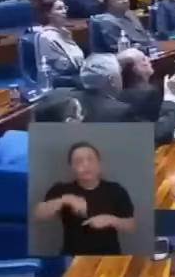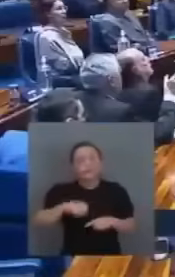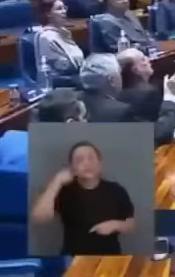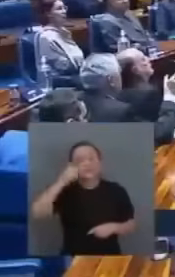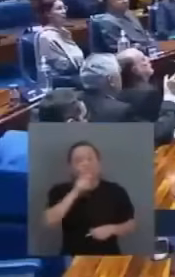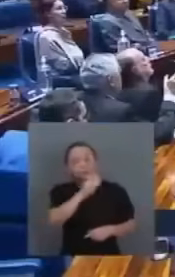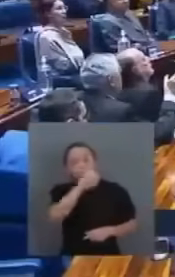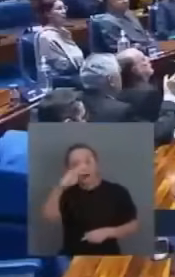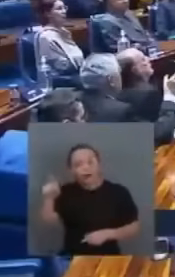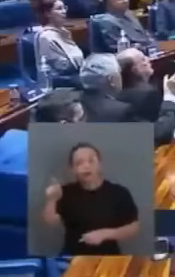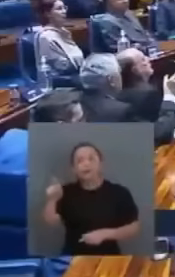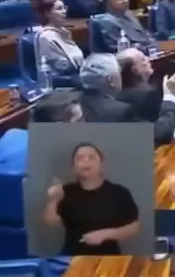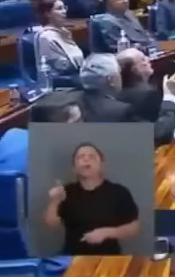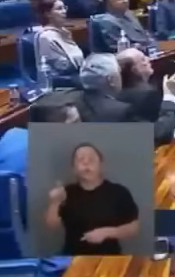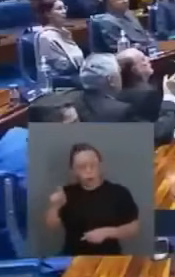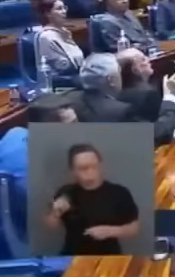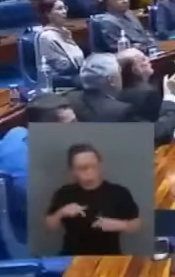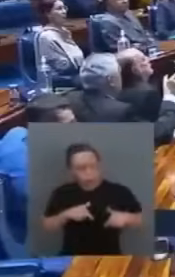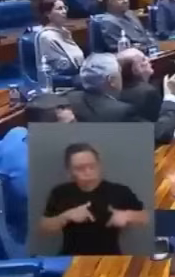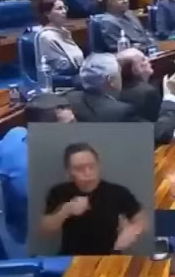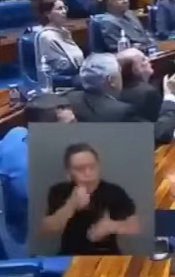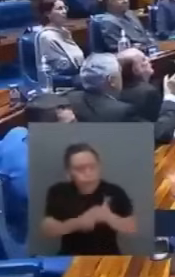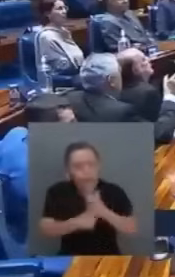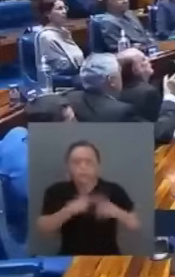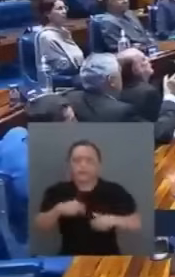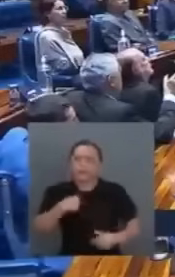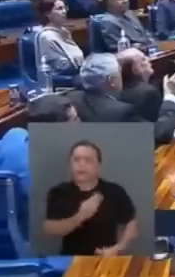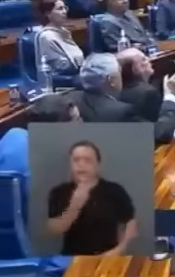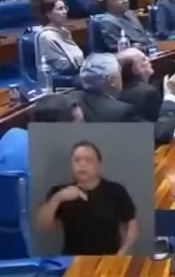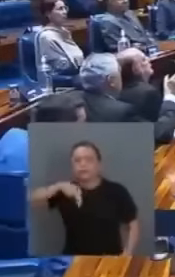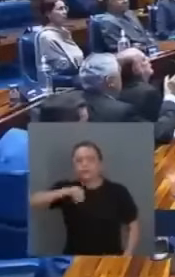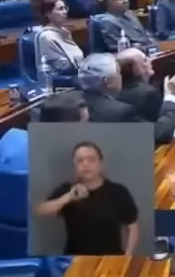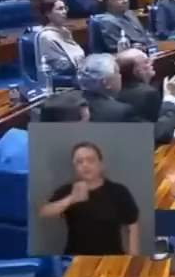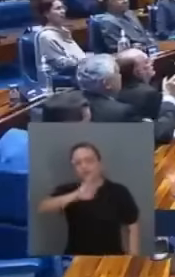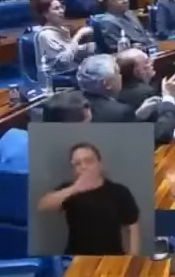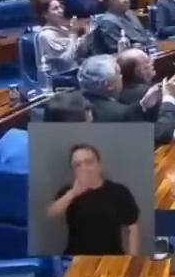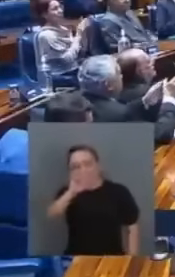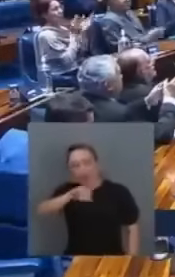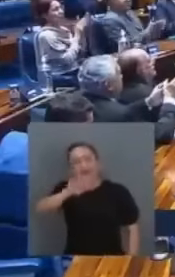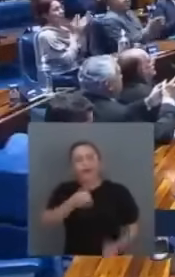Girão luta e trabalha. Eu sou Niedja Genari, contadora de histórias.